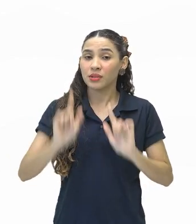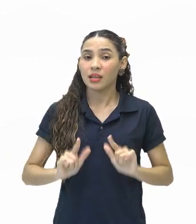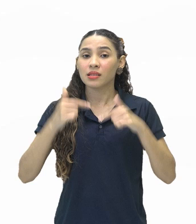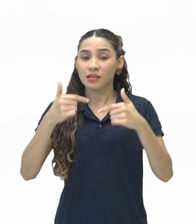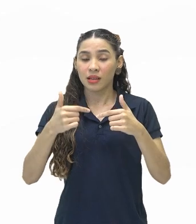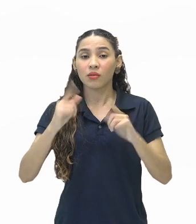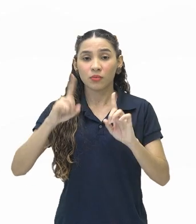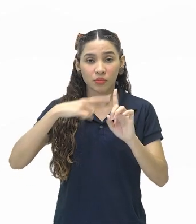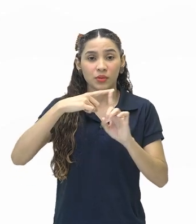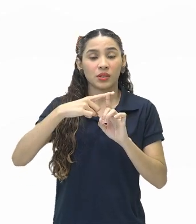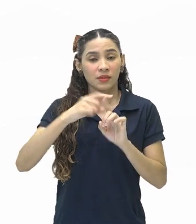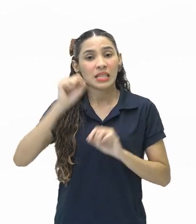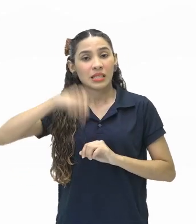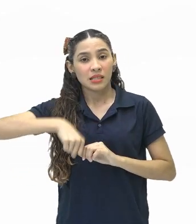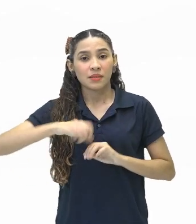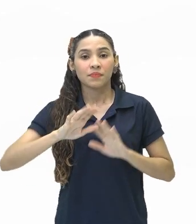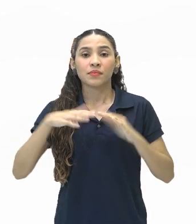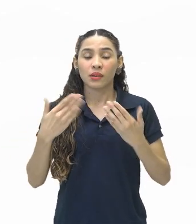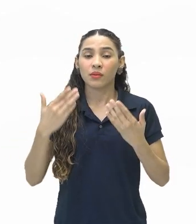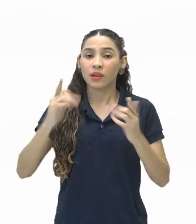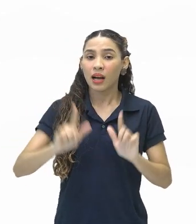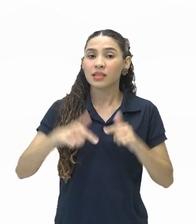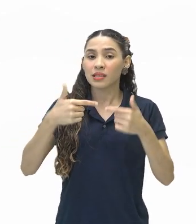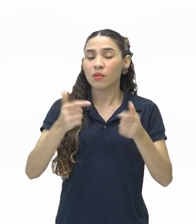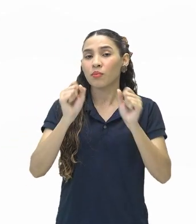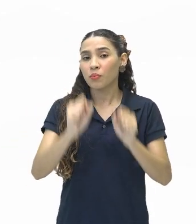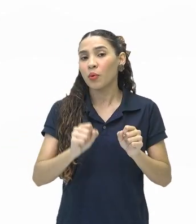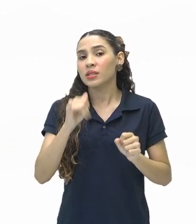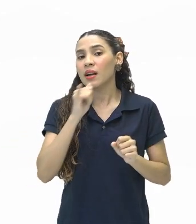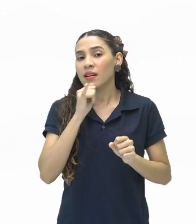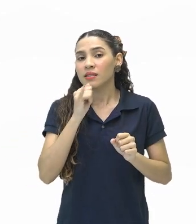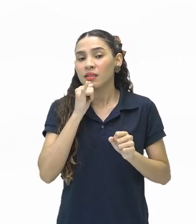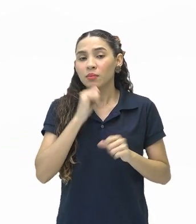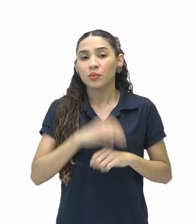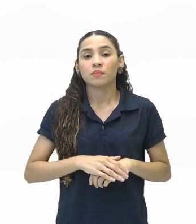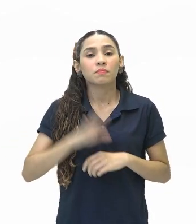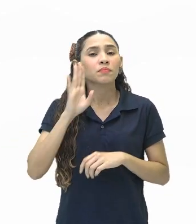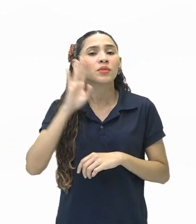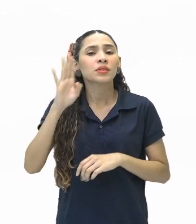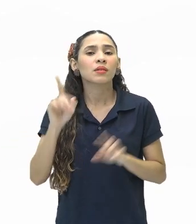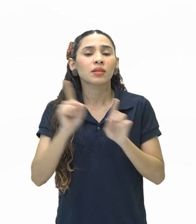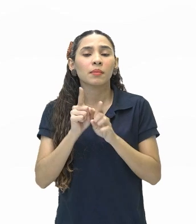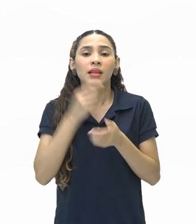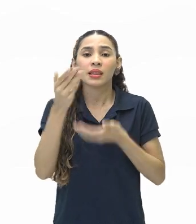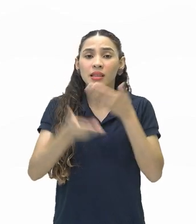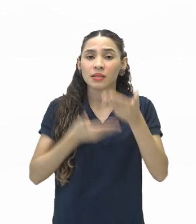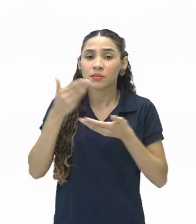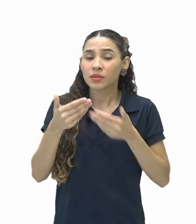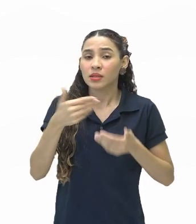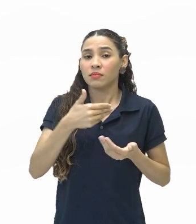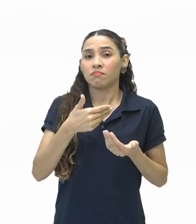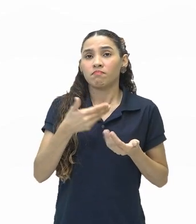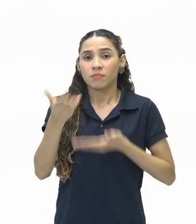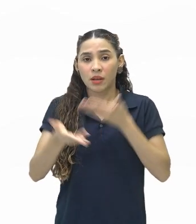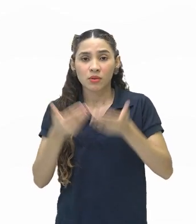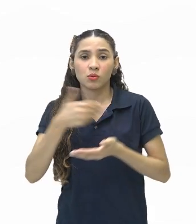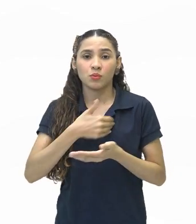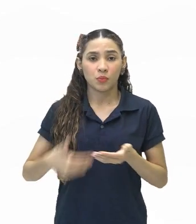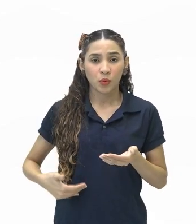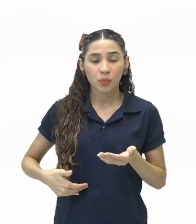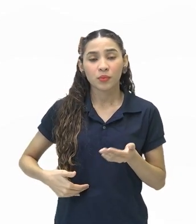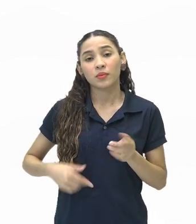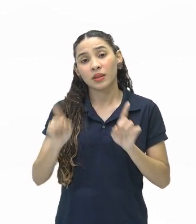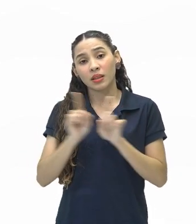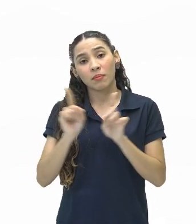afirmativas? Sim. Essas ações, elas podem abranger, por exemplo, a priorização no atendimento de serviços públicos,